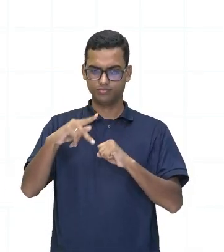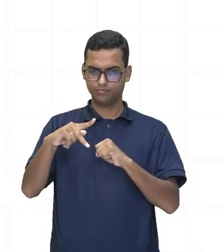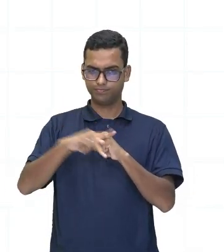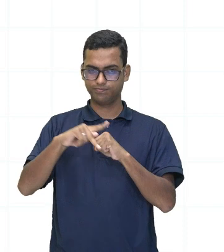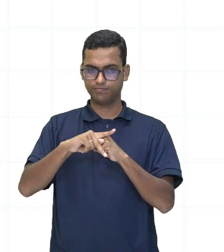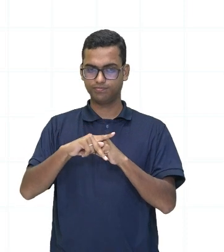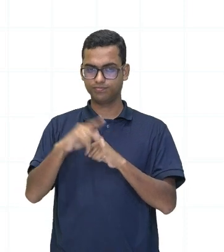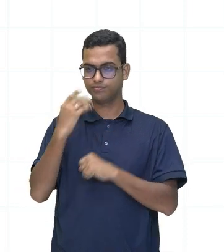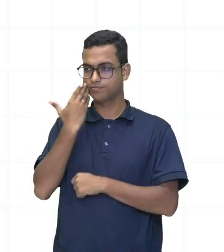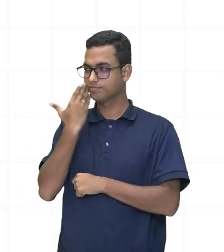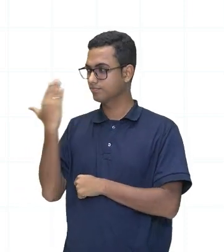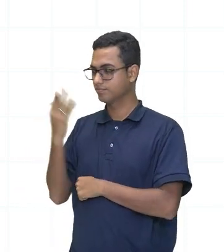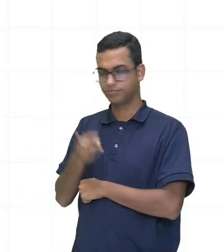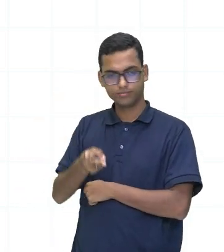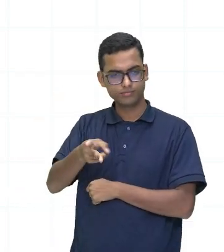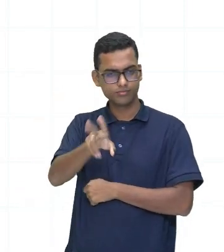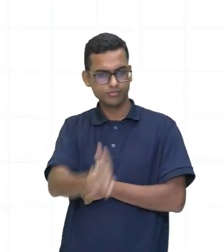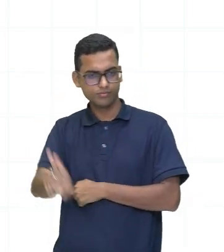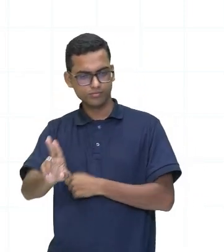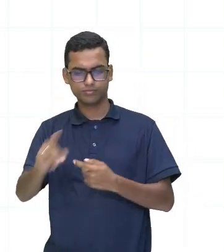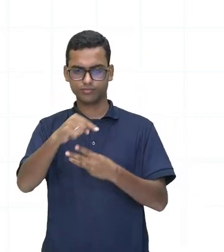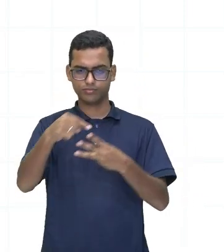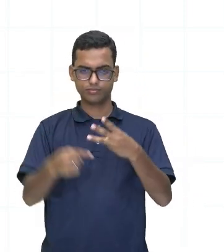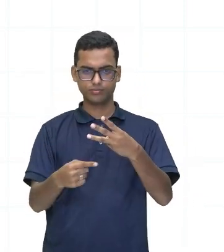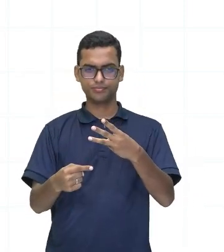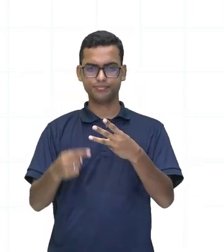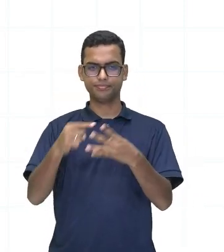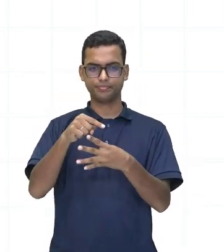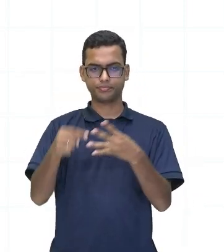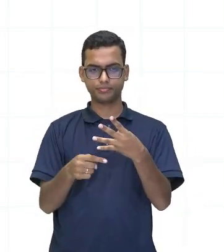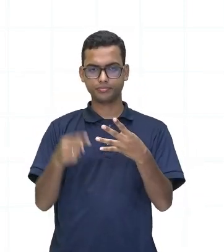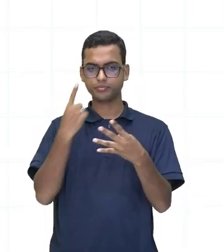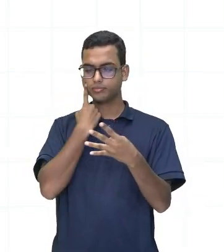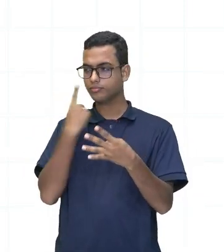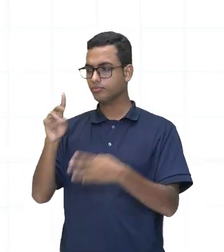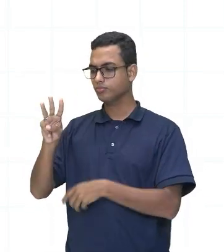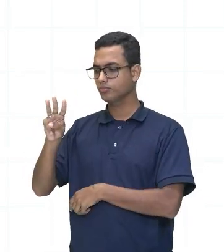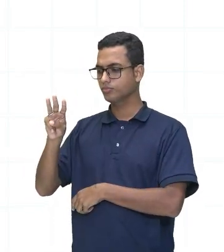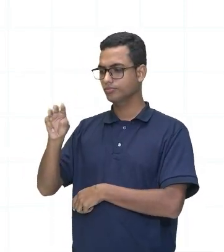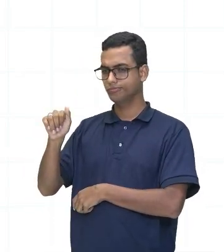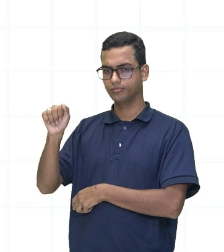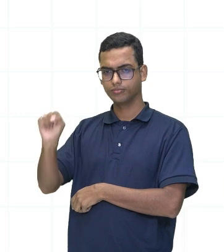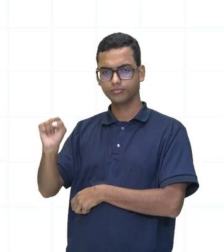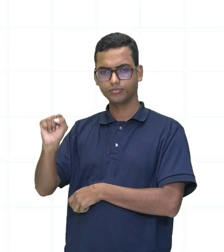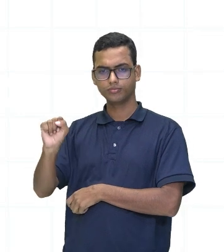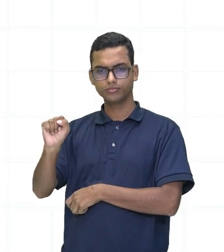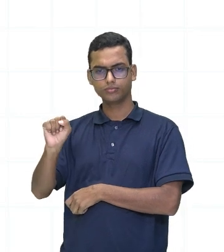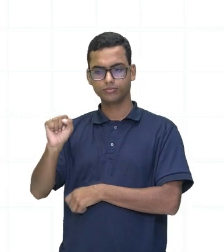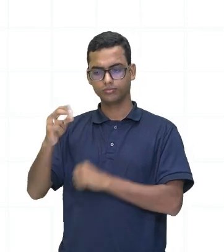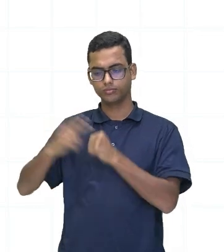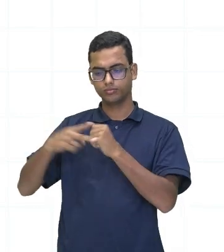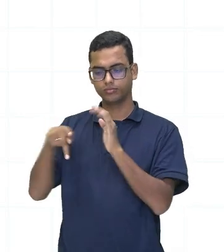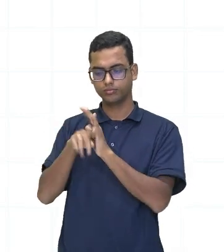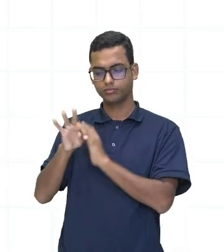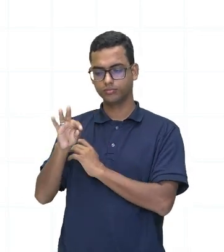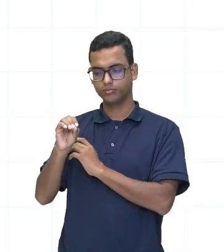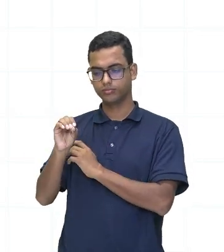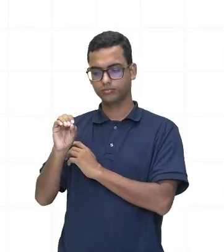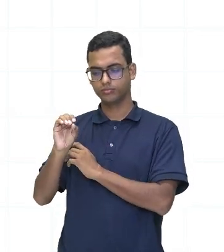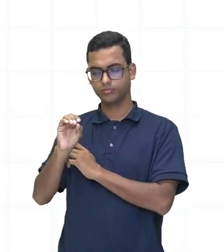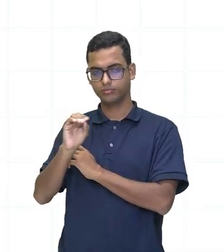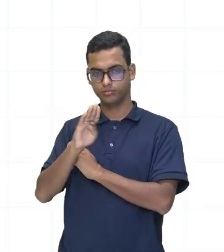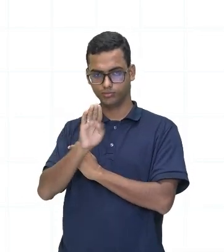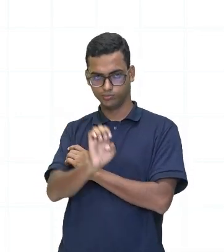Então, vou sempre utilizar o verbo to be was com esses pronomes aqui,